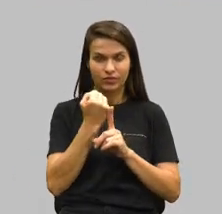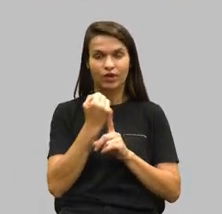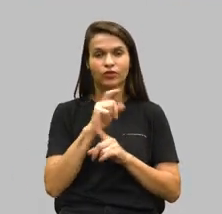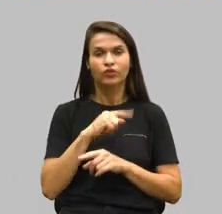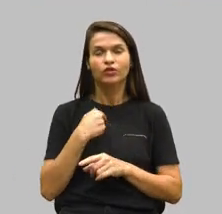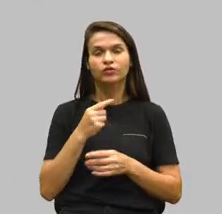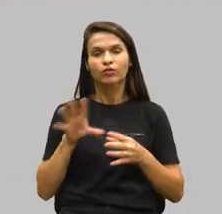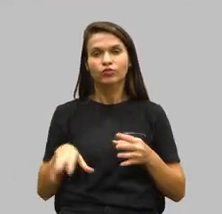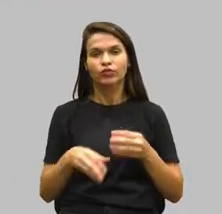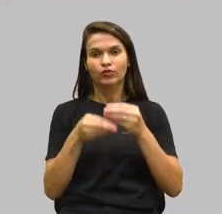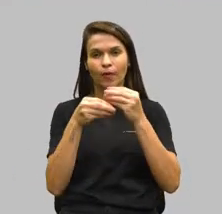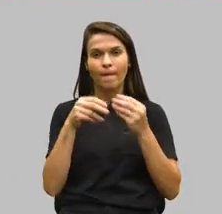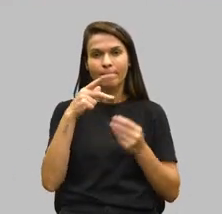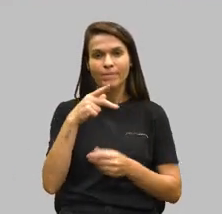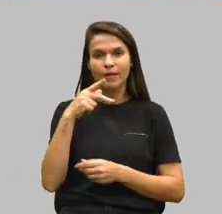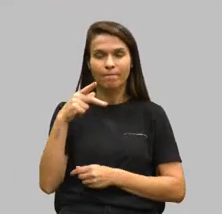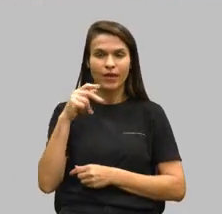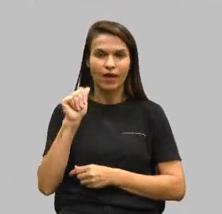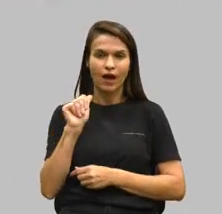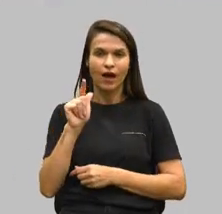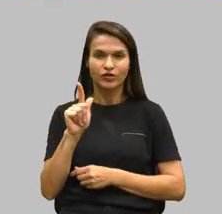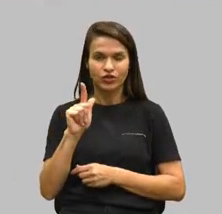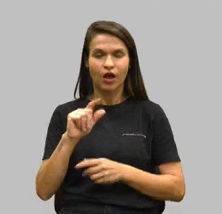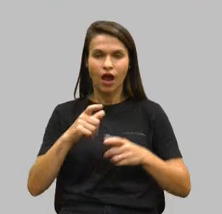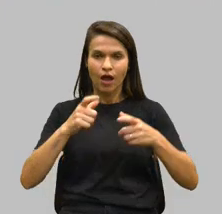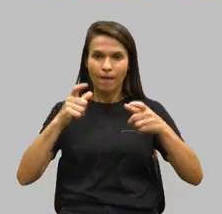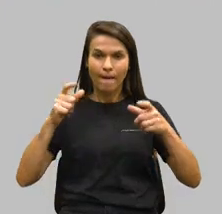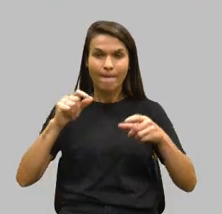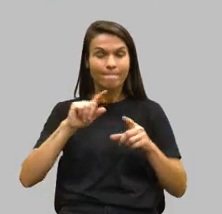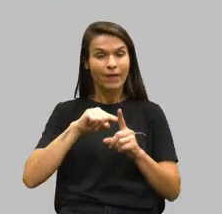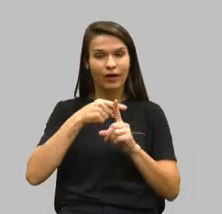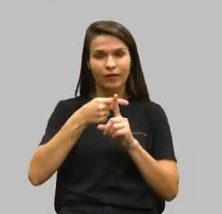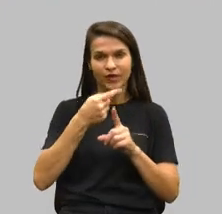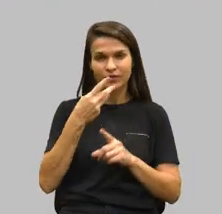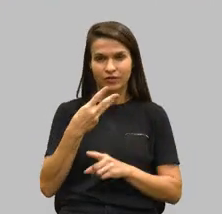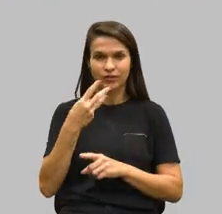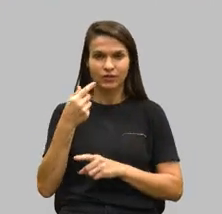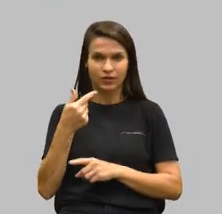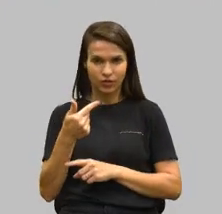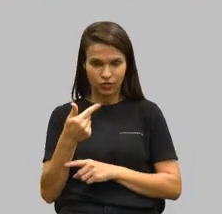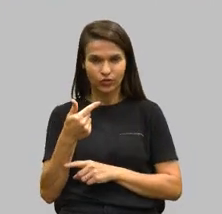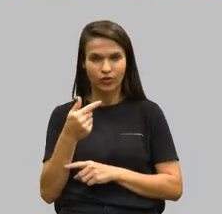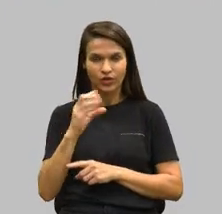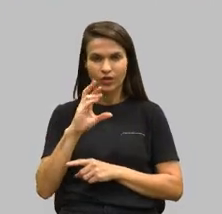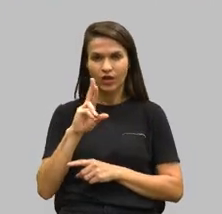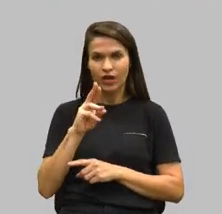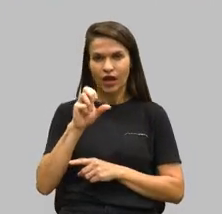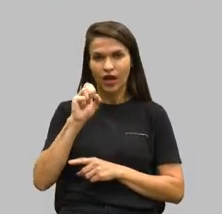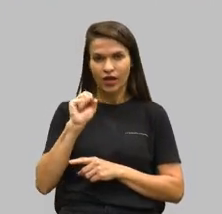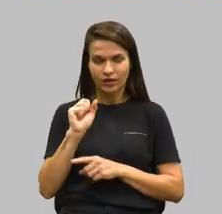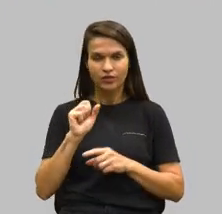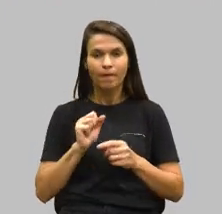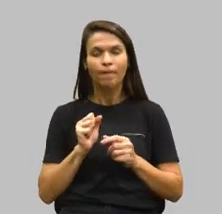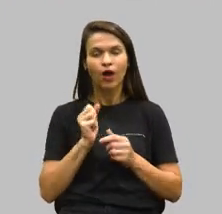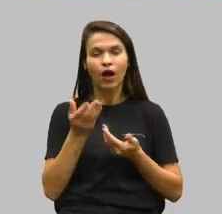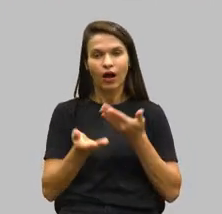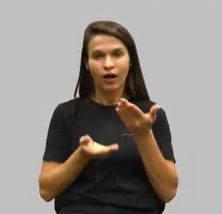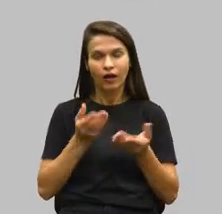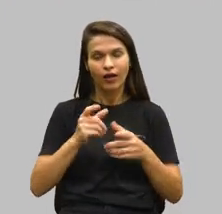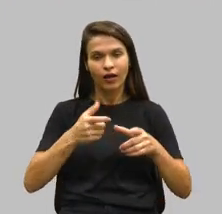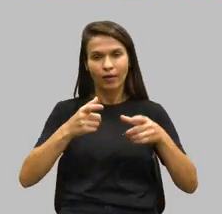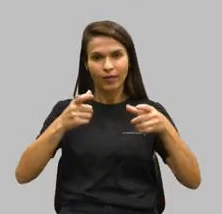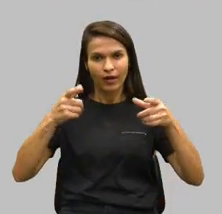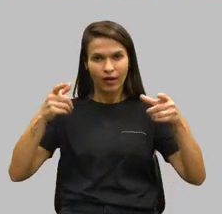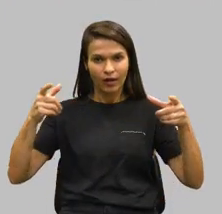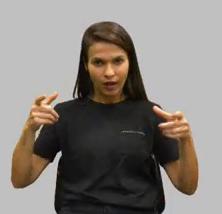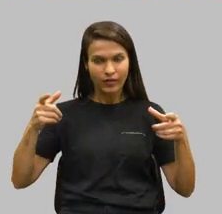incluindo dentro do ppag ampliação para mais 32 creas para que possa atender e ampliar ainda mais eh